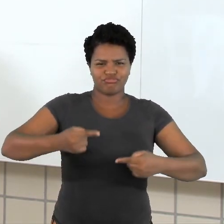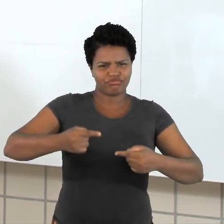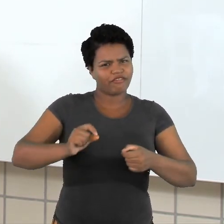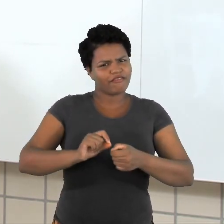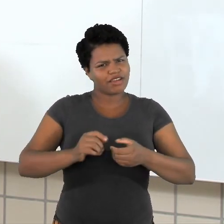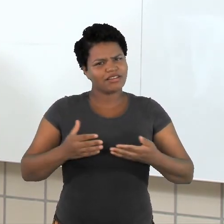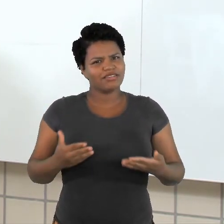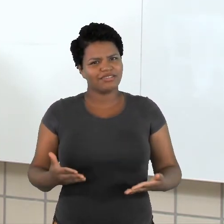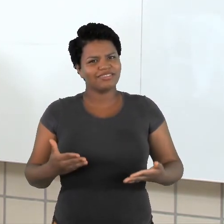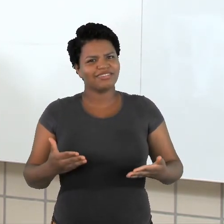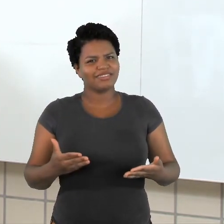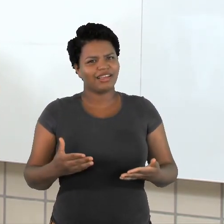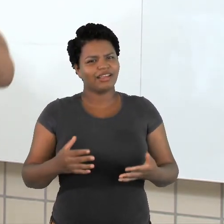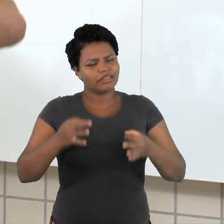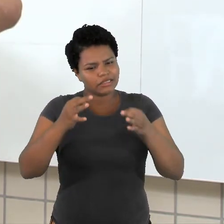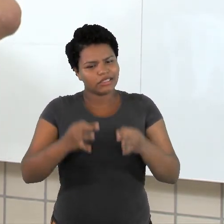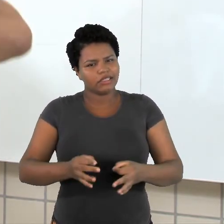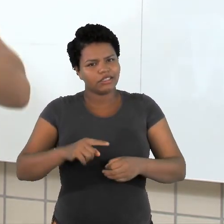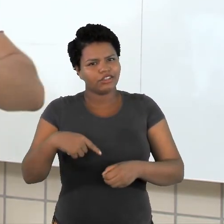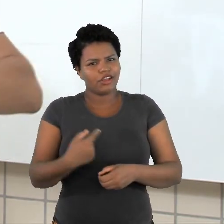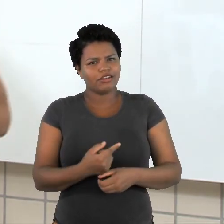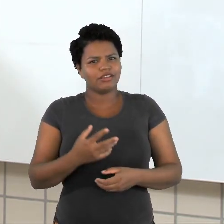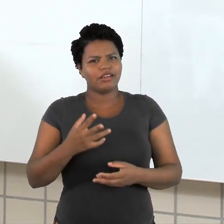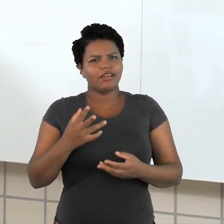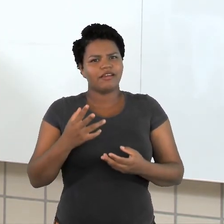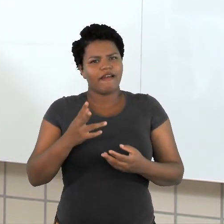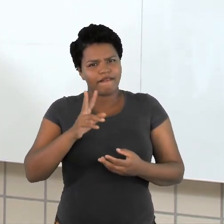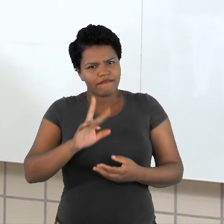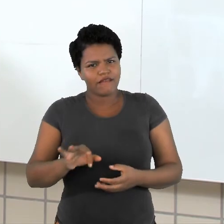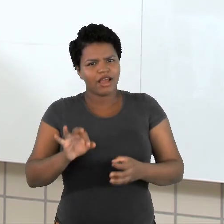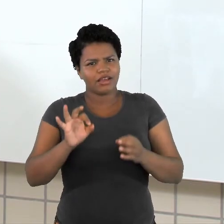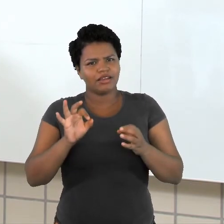Eu tenho certeza que nós ainda vamos poder discutir muito